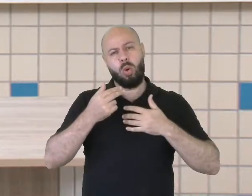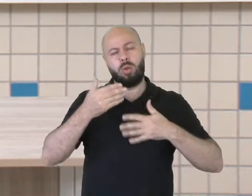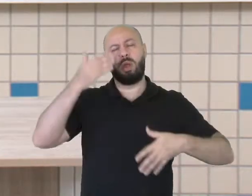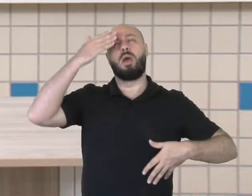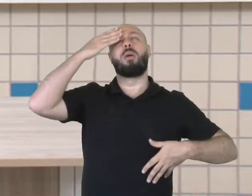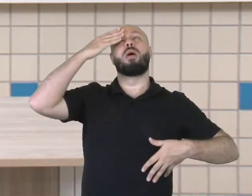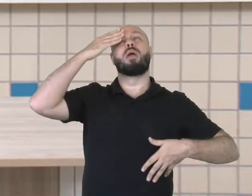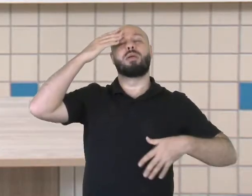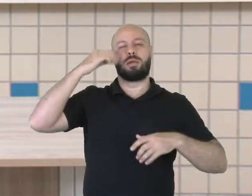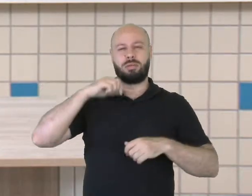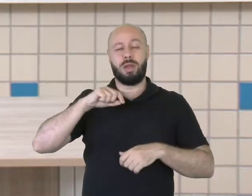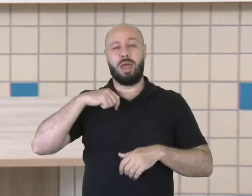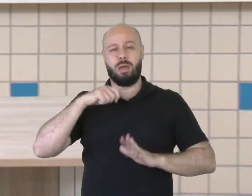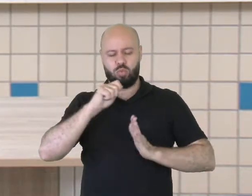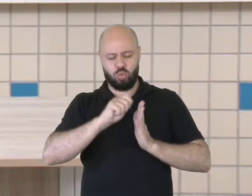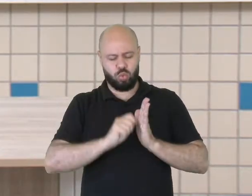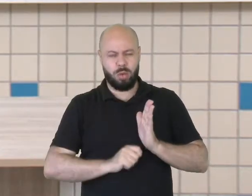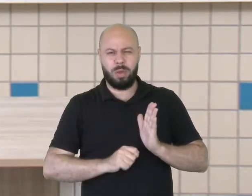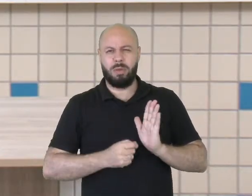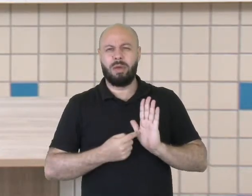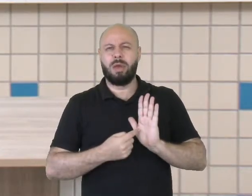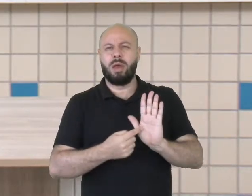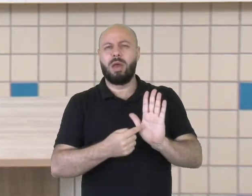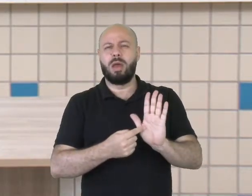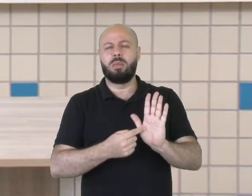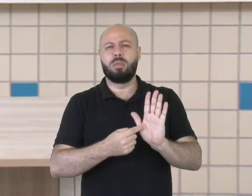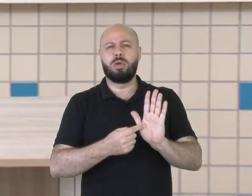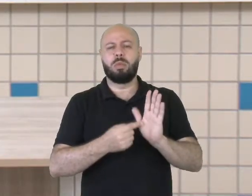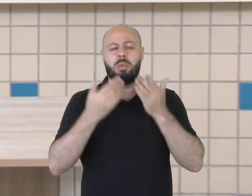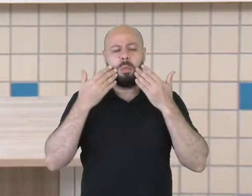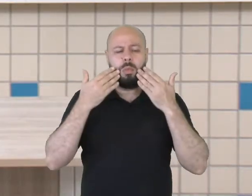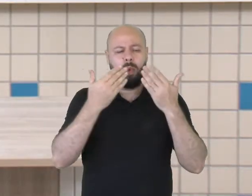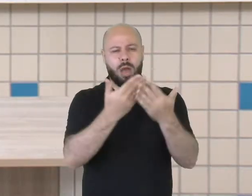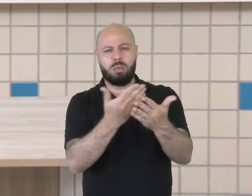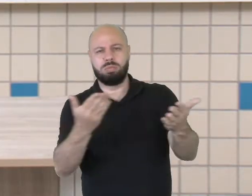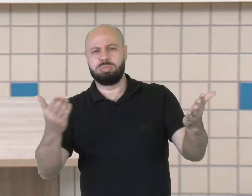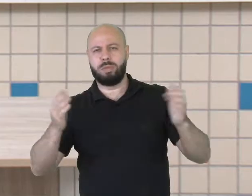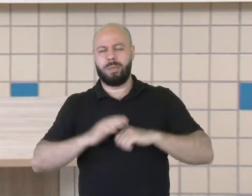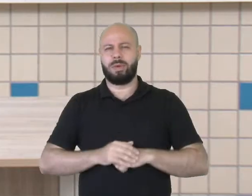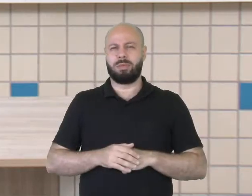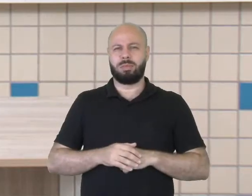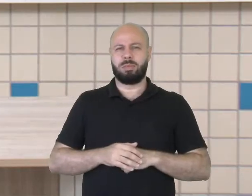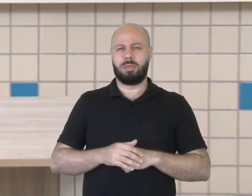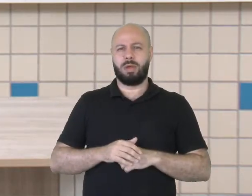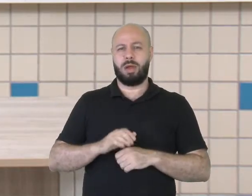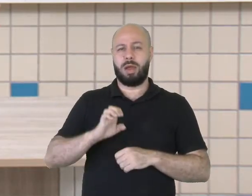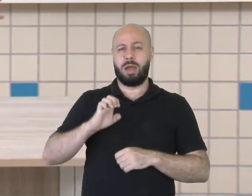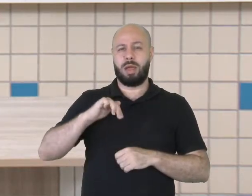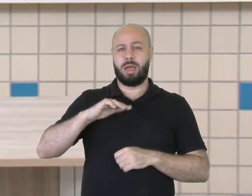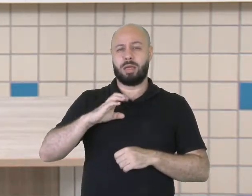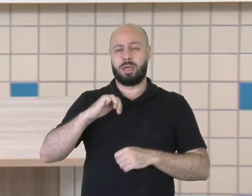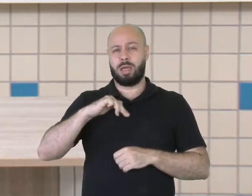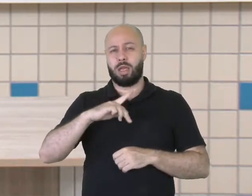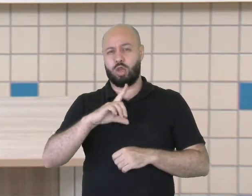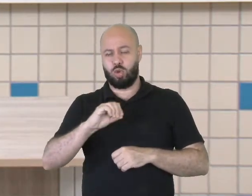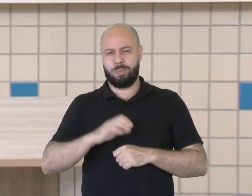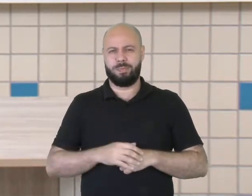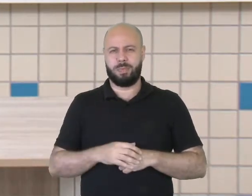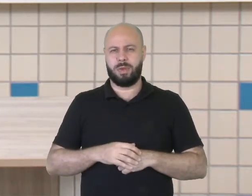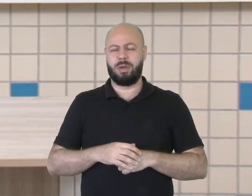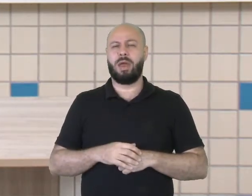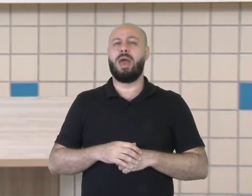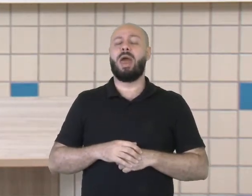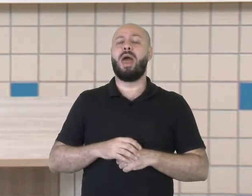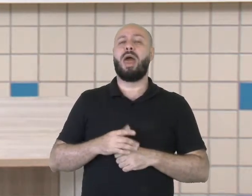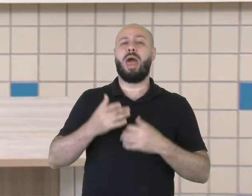aqueles produzidos para serem representados, encenados. São, portanto, peças